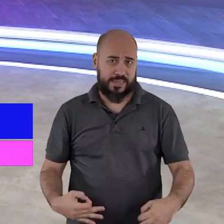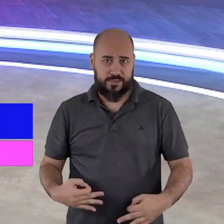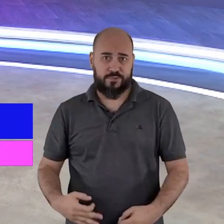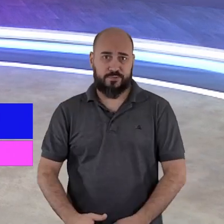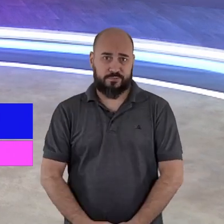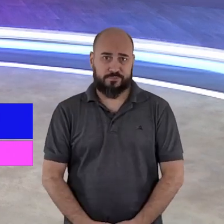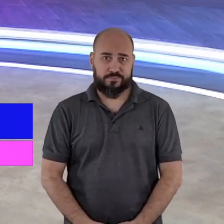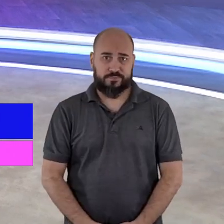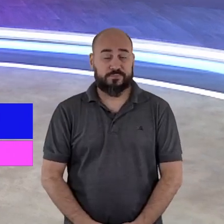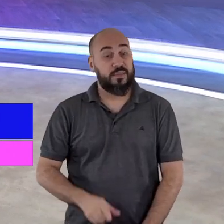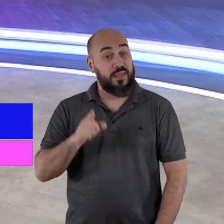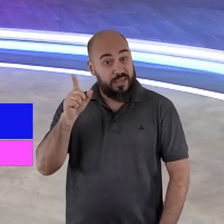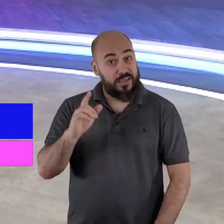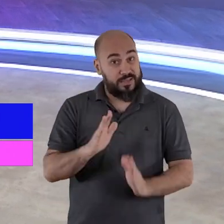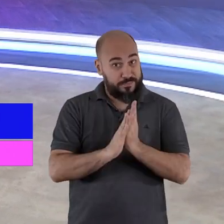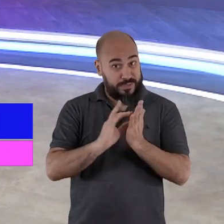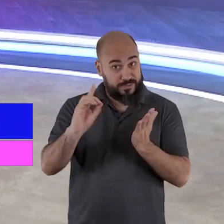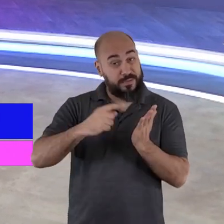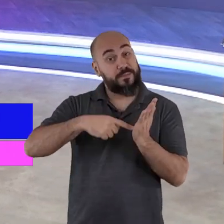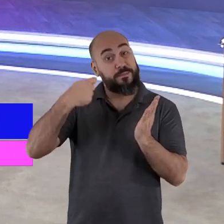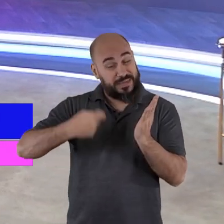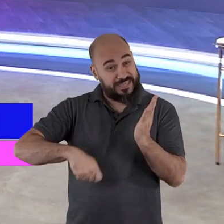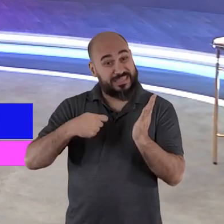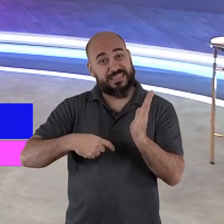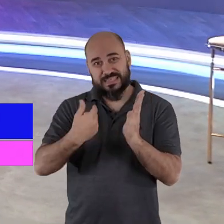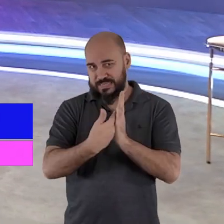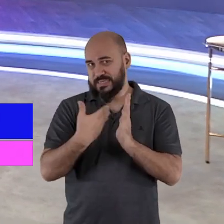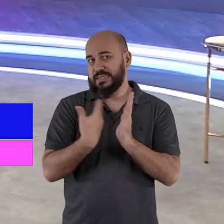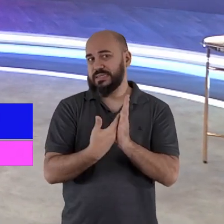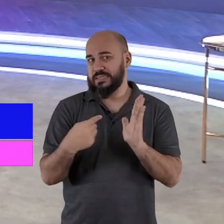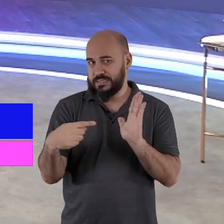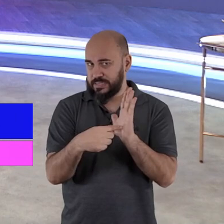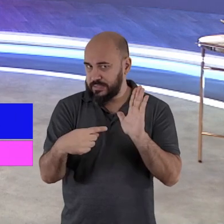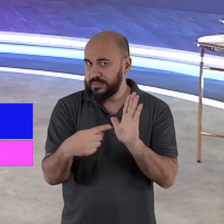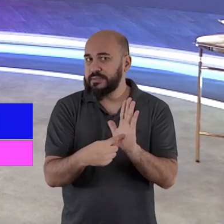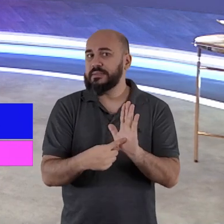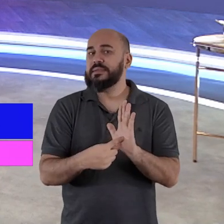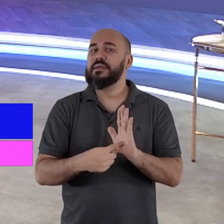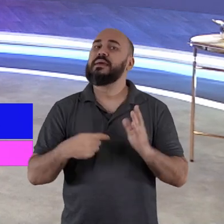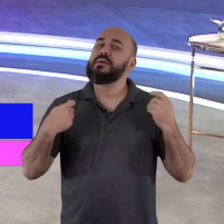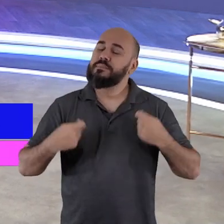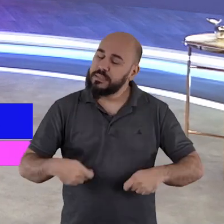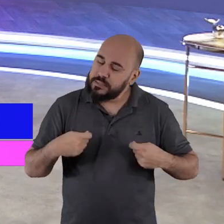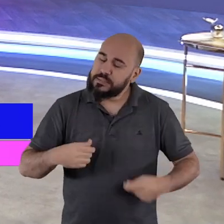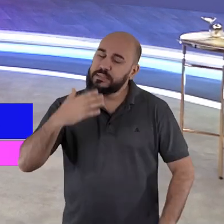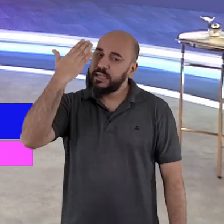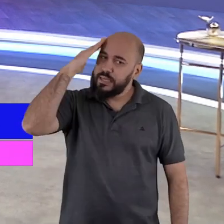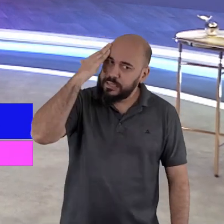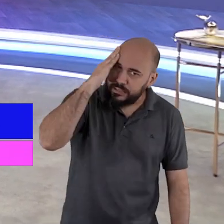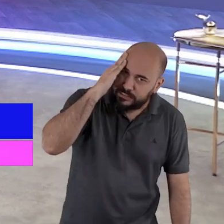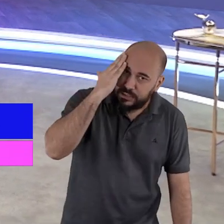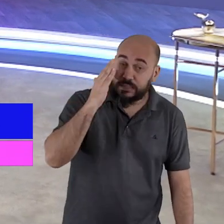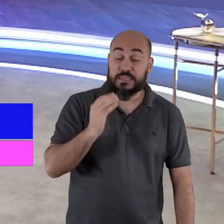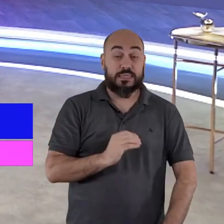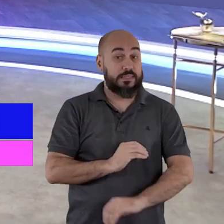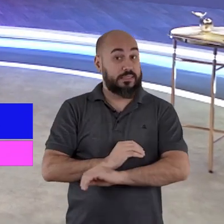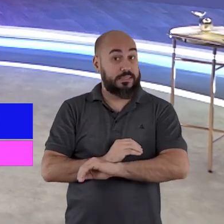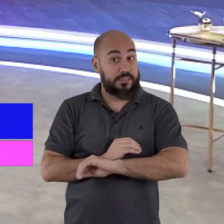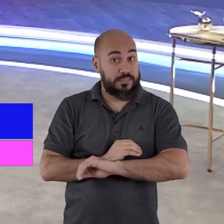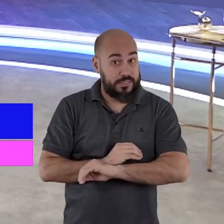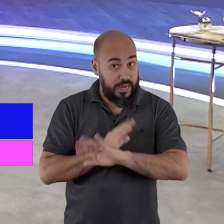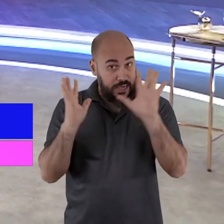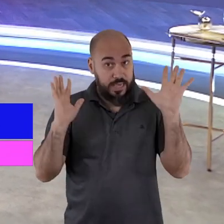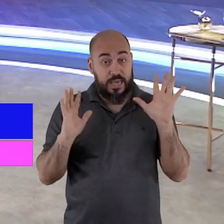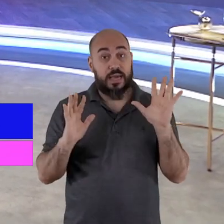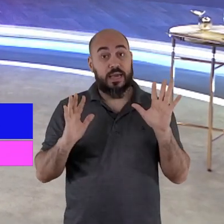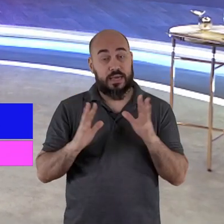nós precisamos estudar. É essa palavra que nós precisamos procurar entender e entender cada vez mais. Agora,